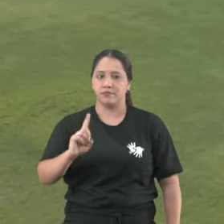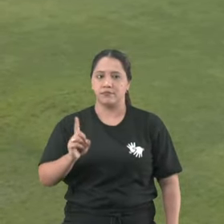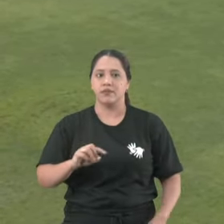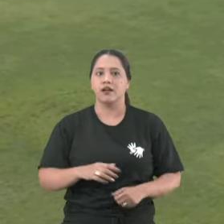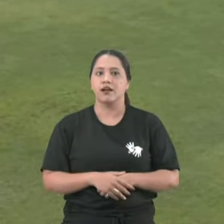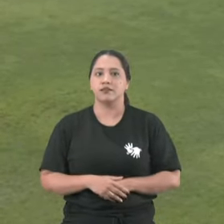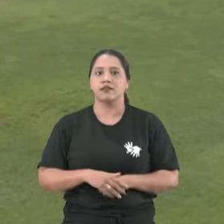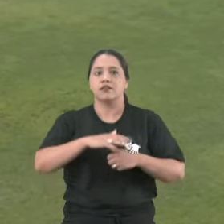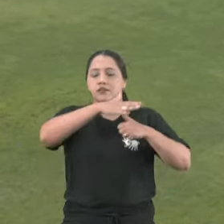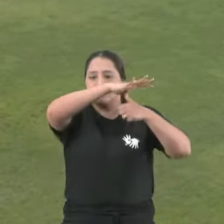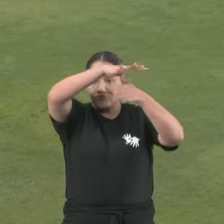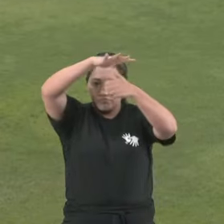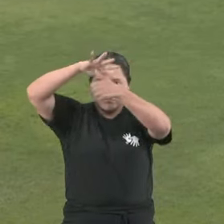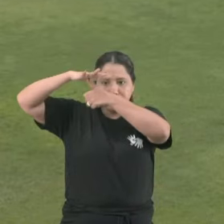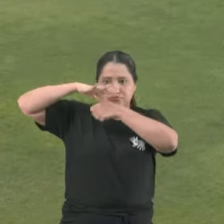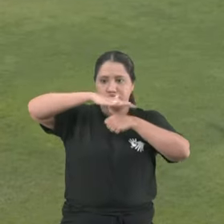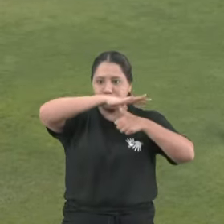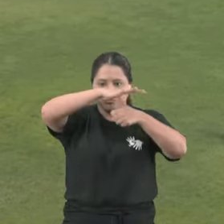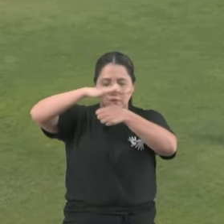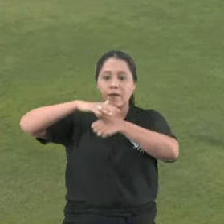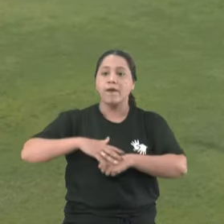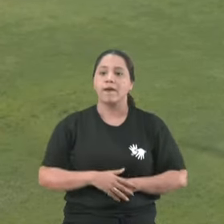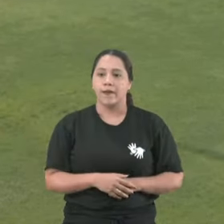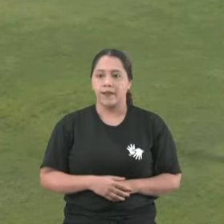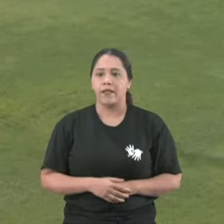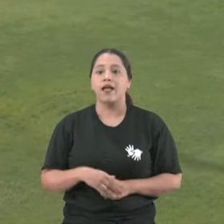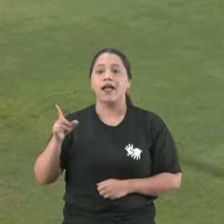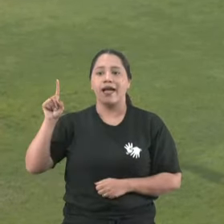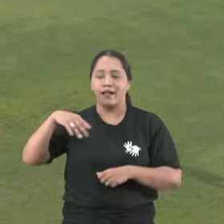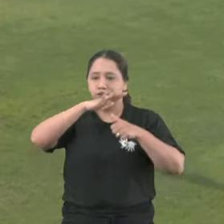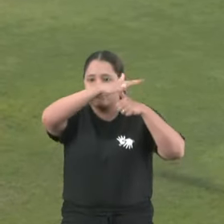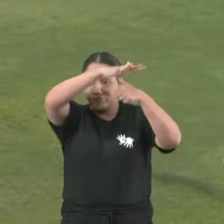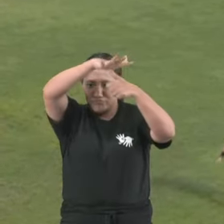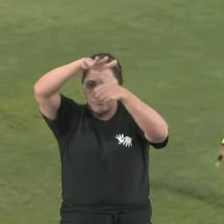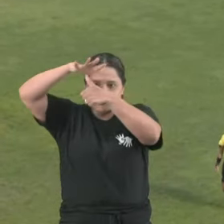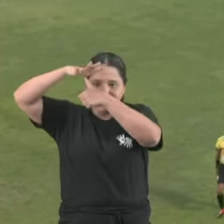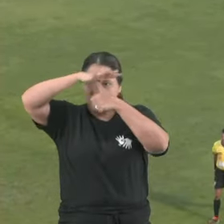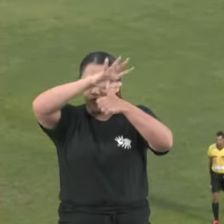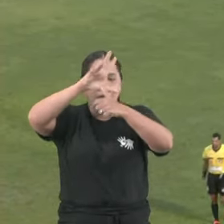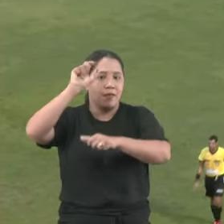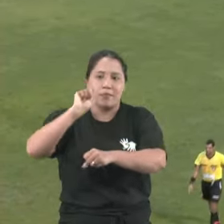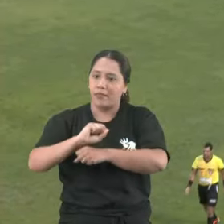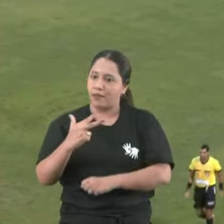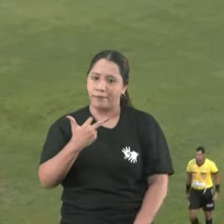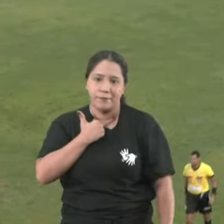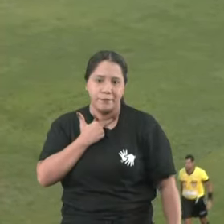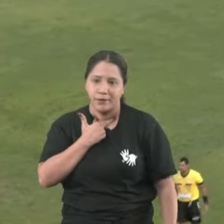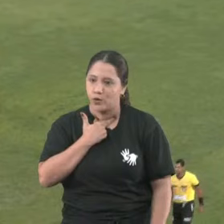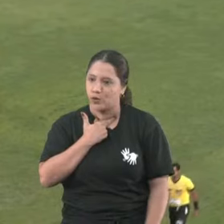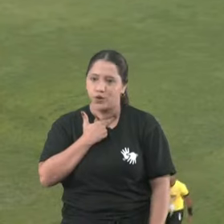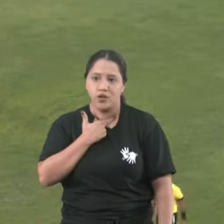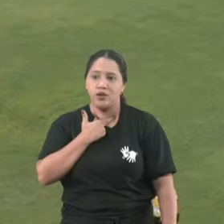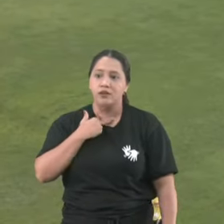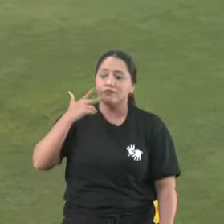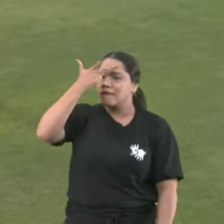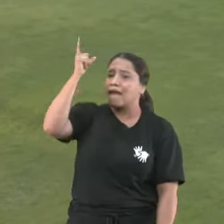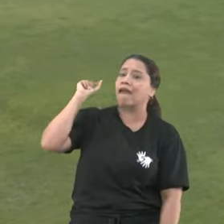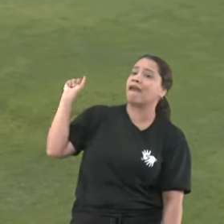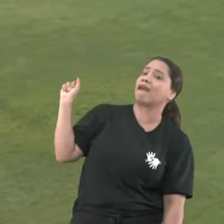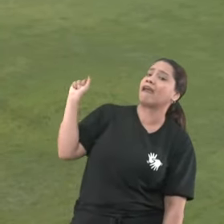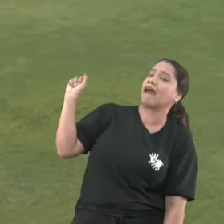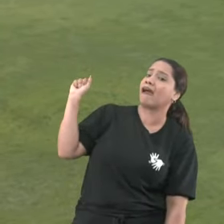Tá lá. Ou seja, é um OVNI. É um OVNI. Não, é identificado, porque não se identificou